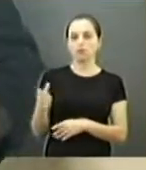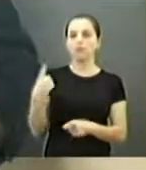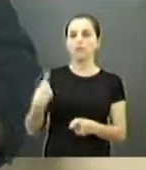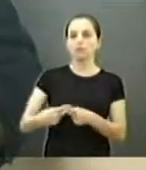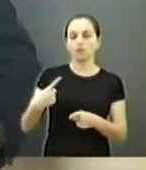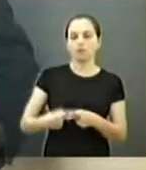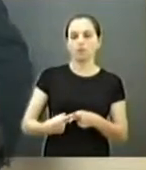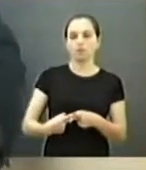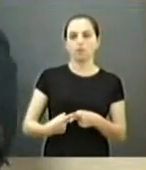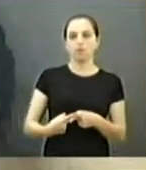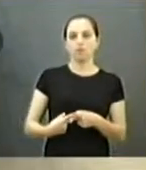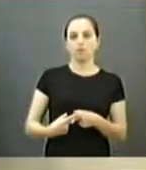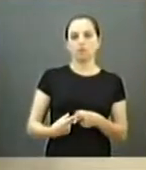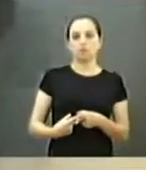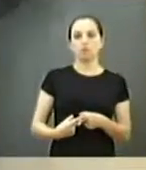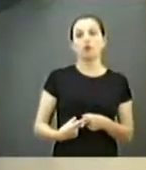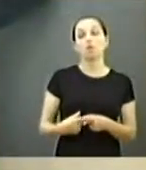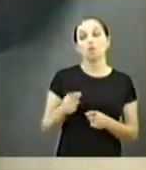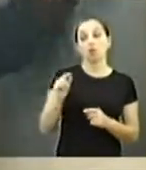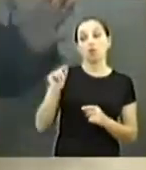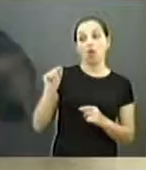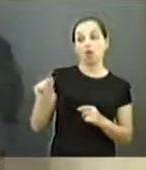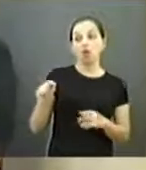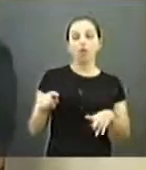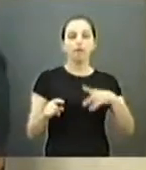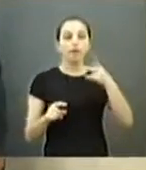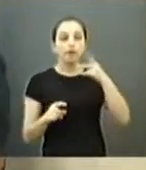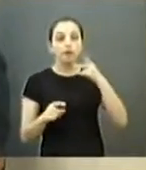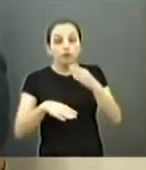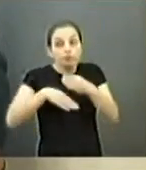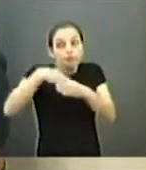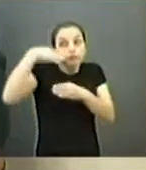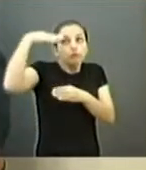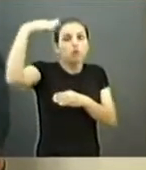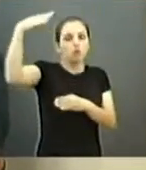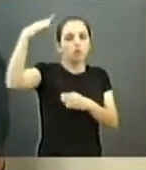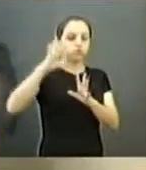quê? Porque ela está acima de tudo.